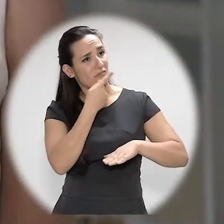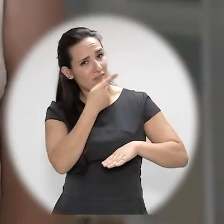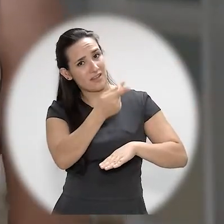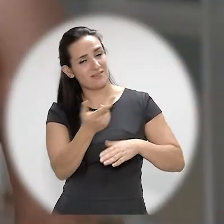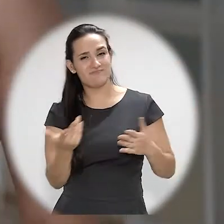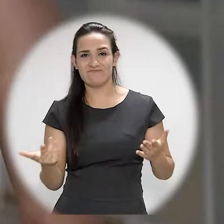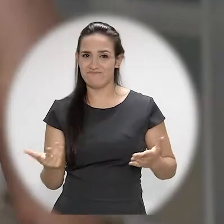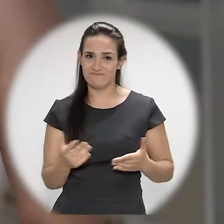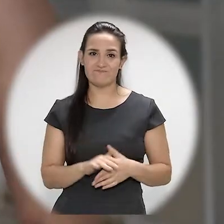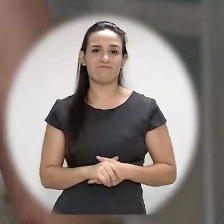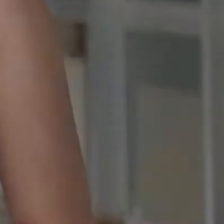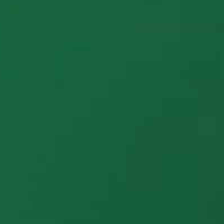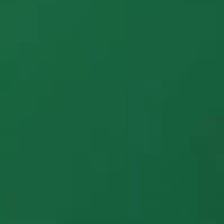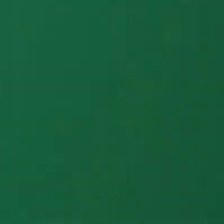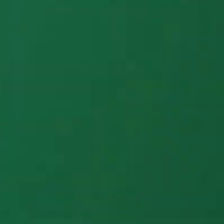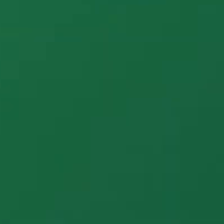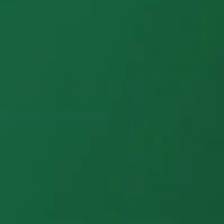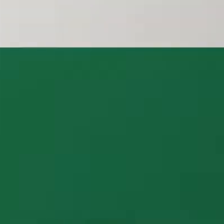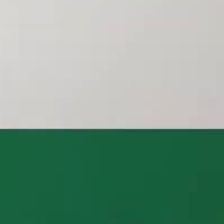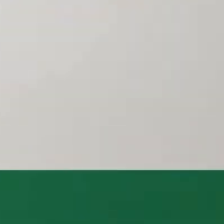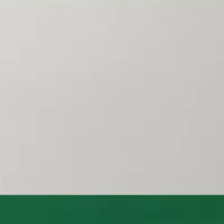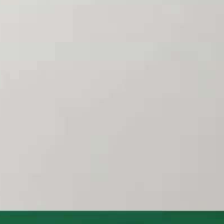o próprio paciente que está internado.